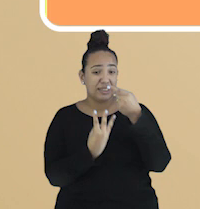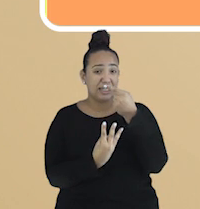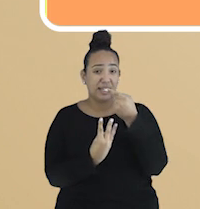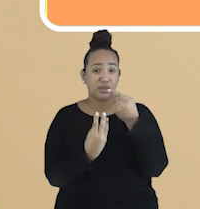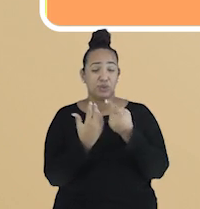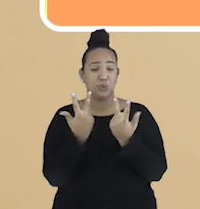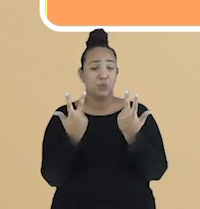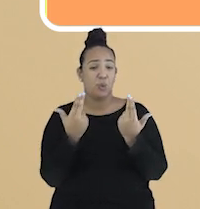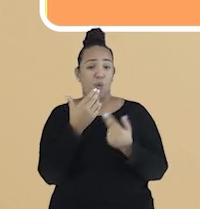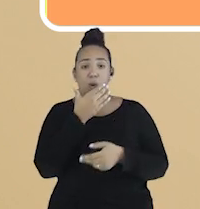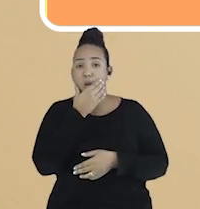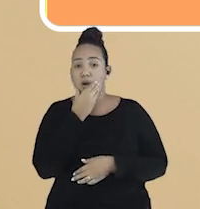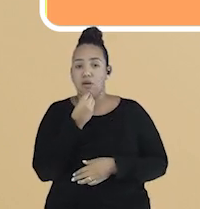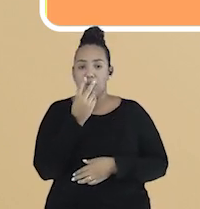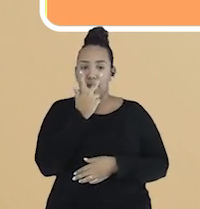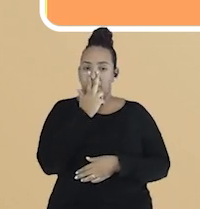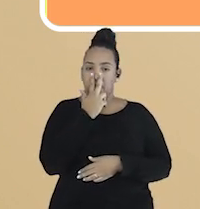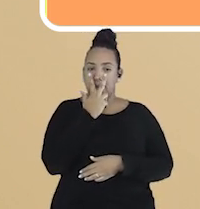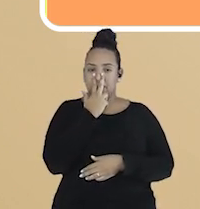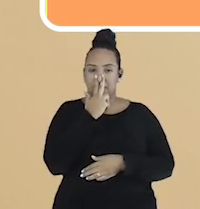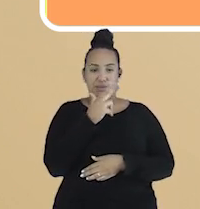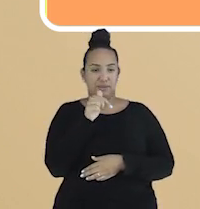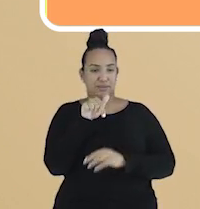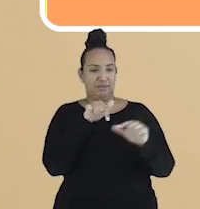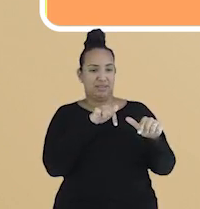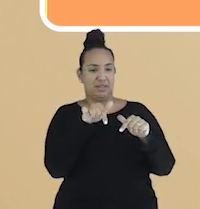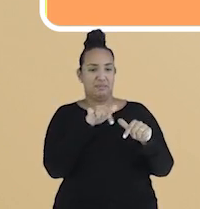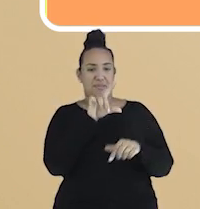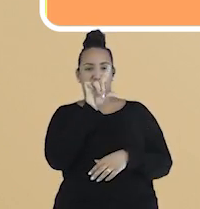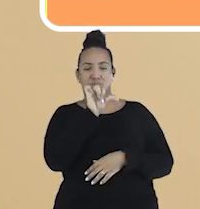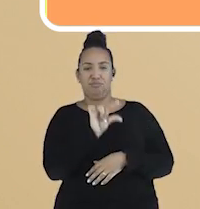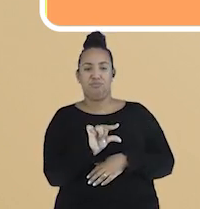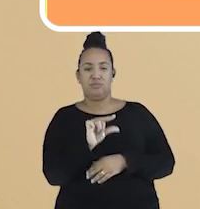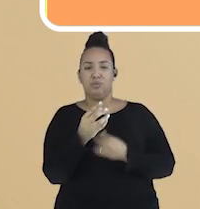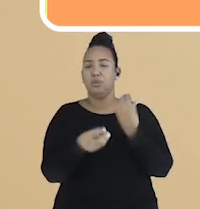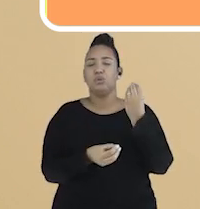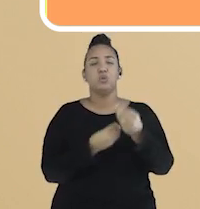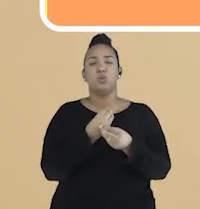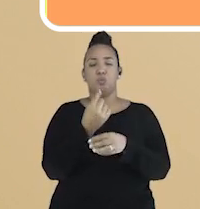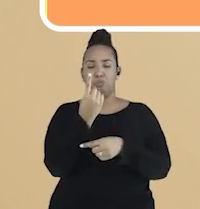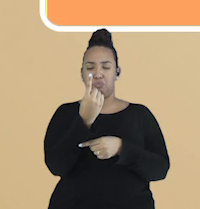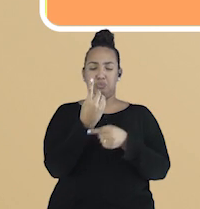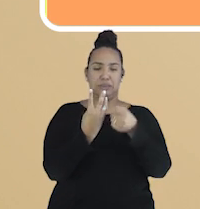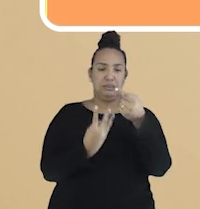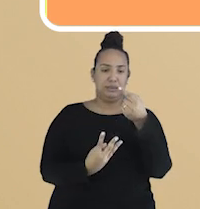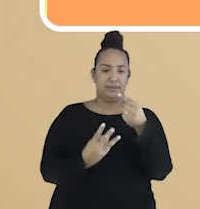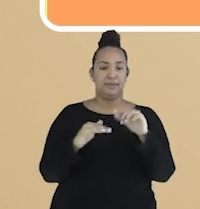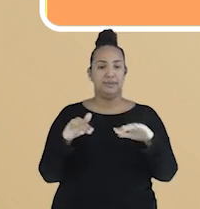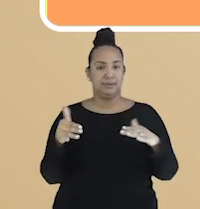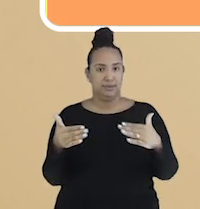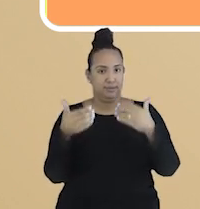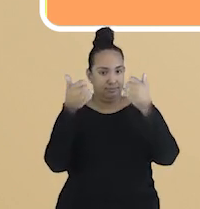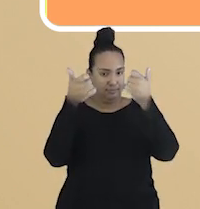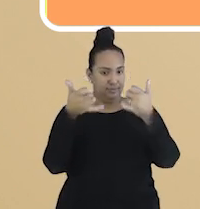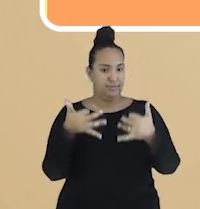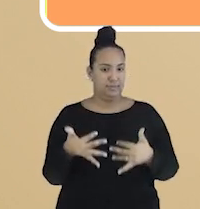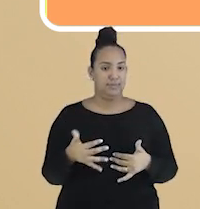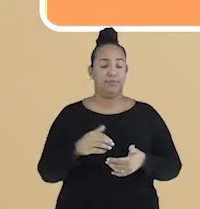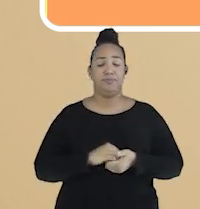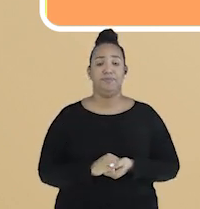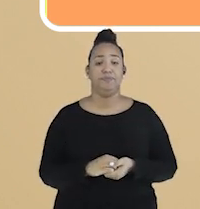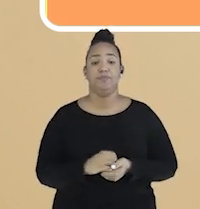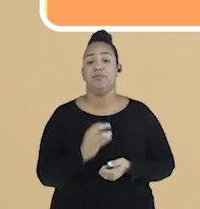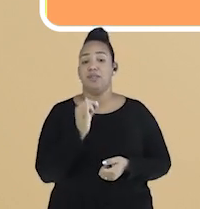recebiam, como se o trabalho delas valesse menos. Como assim 1/3? Explicando.